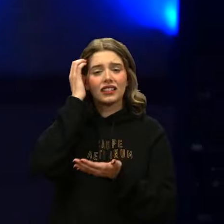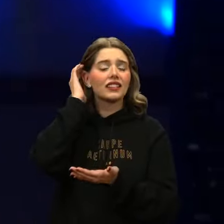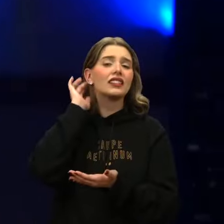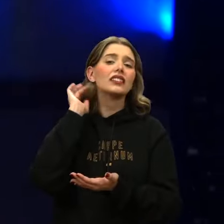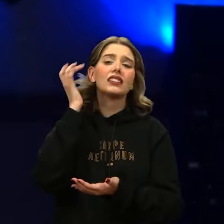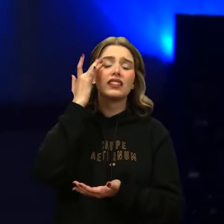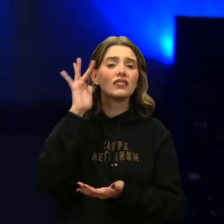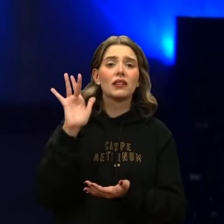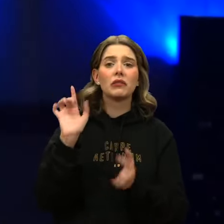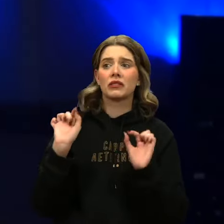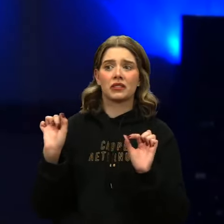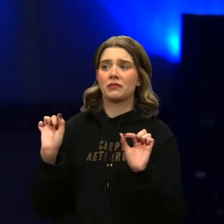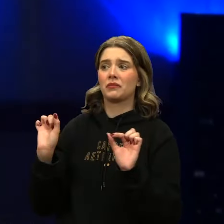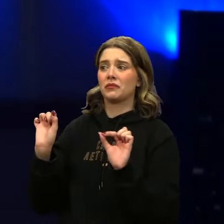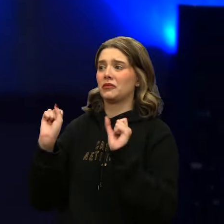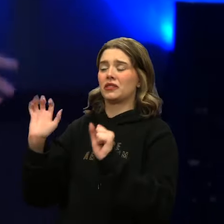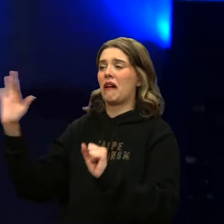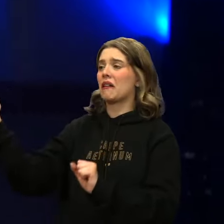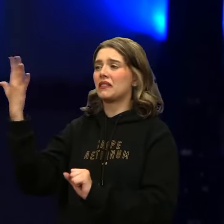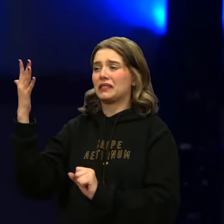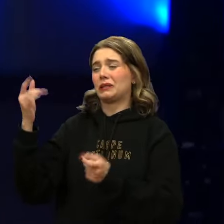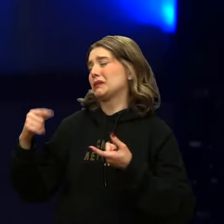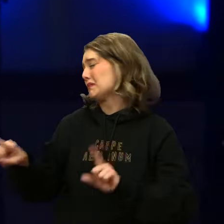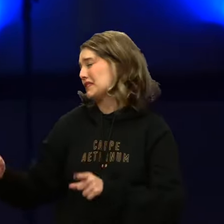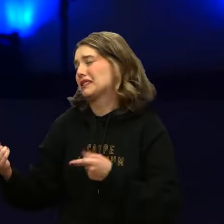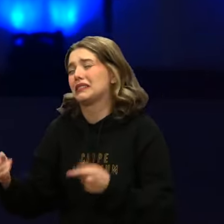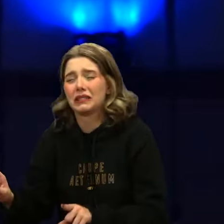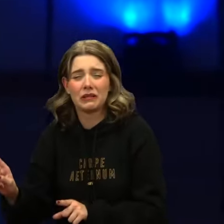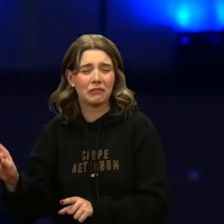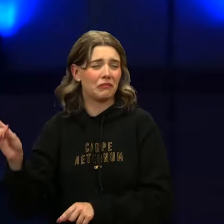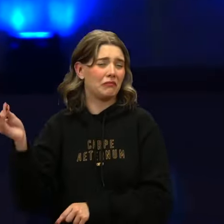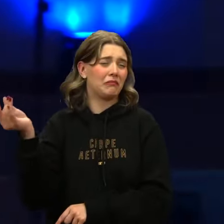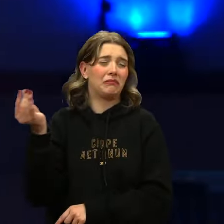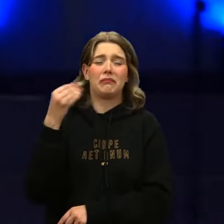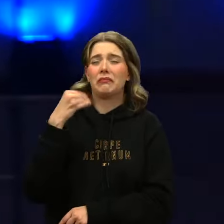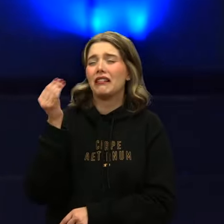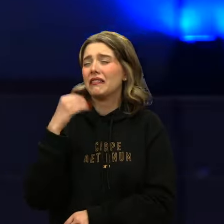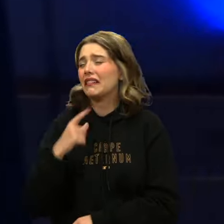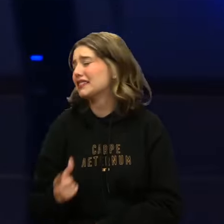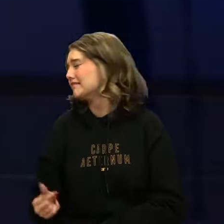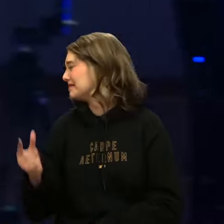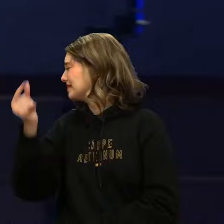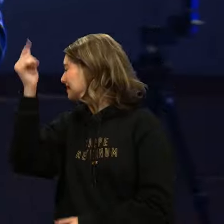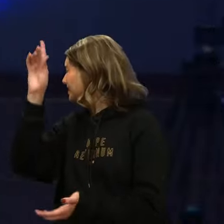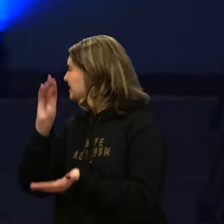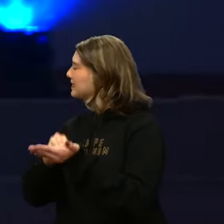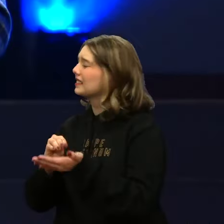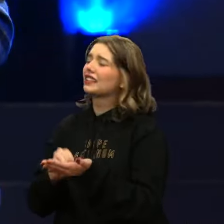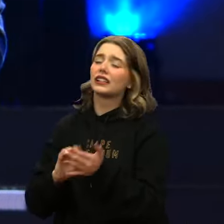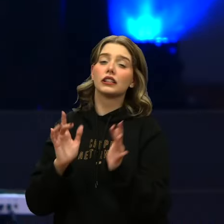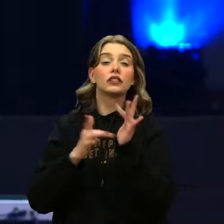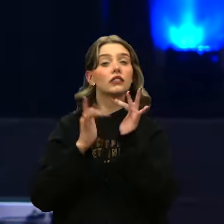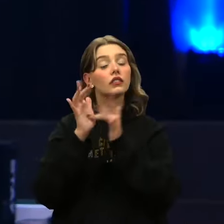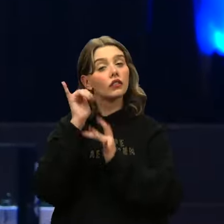podia acontecer amanhã, eles estavam sofrendo perseguição, eles estavam enfrentando pobreza, uma igreja passando por tudo isso, Jesus